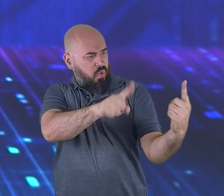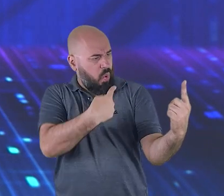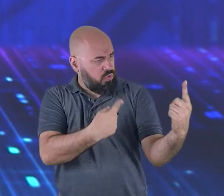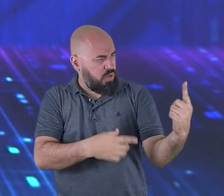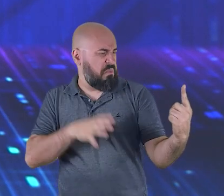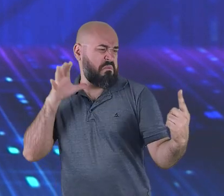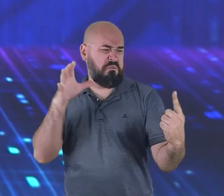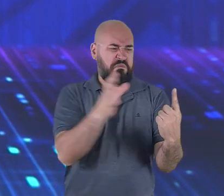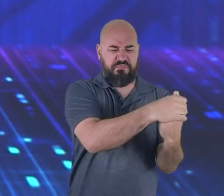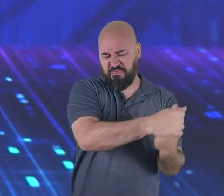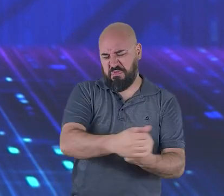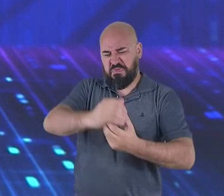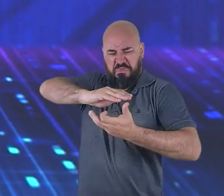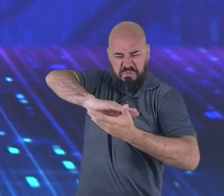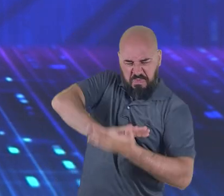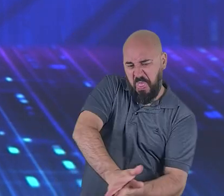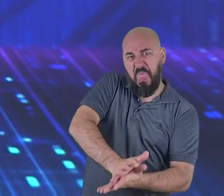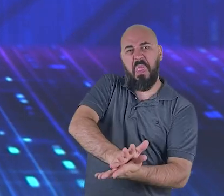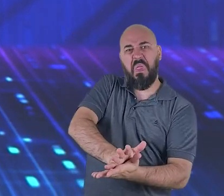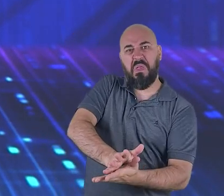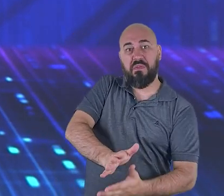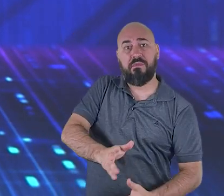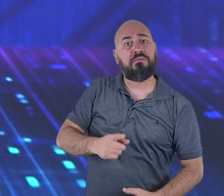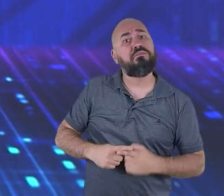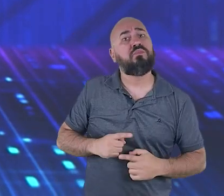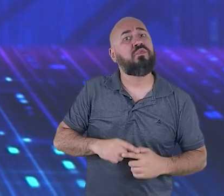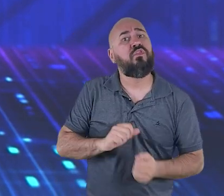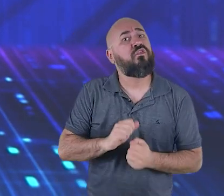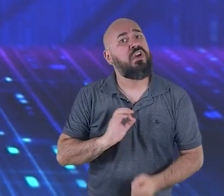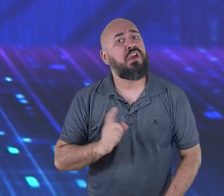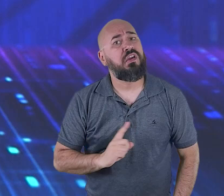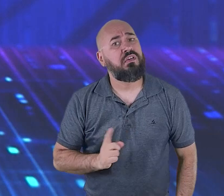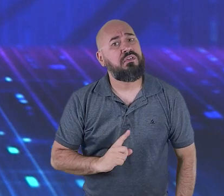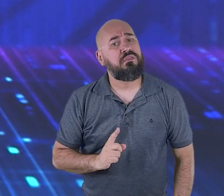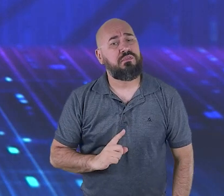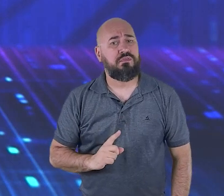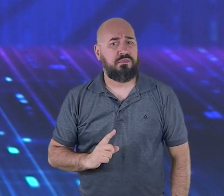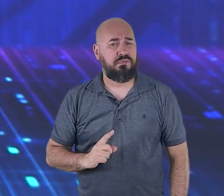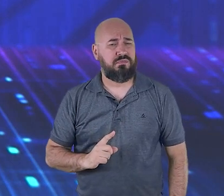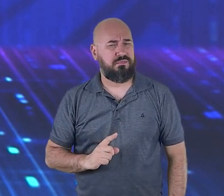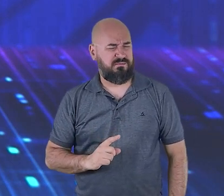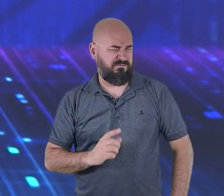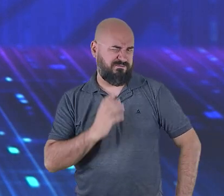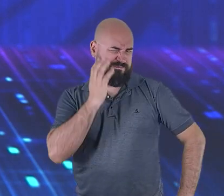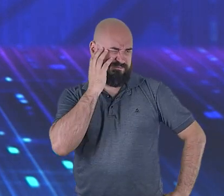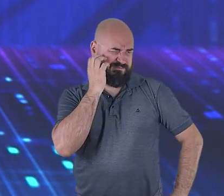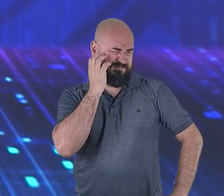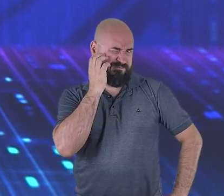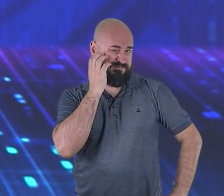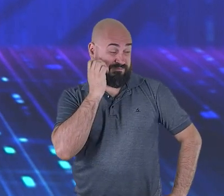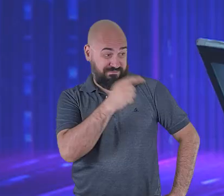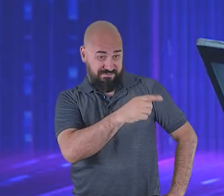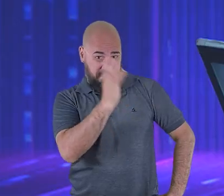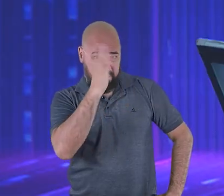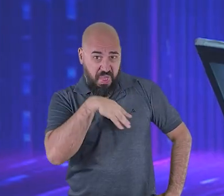bem, então o mal nasceu, o mal tem que ser cortado. Será?